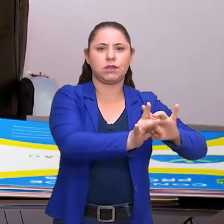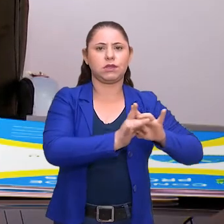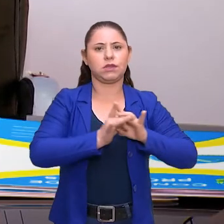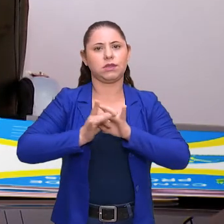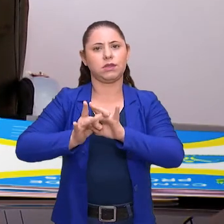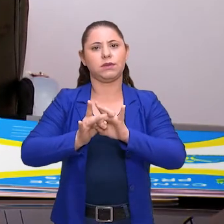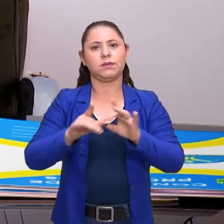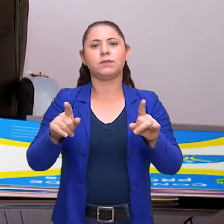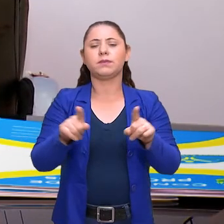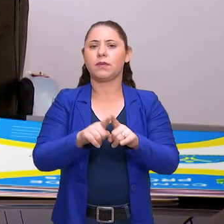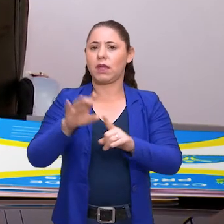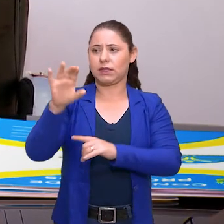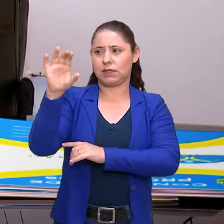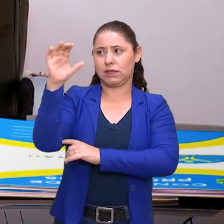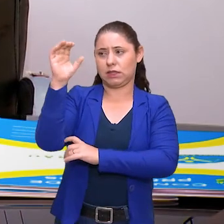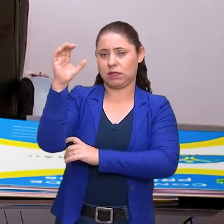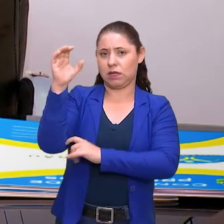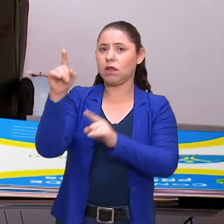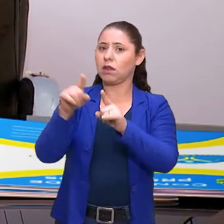corrente